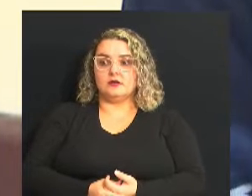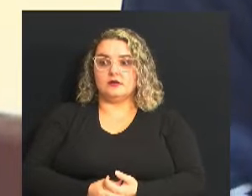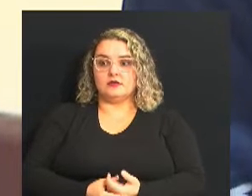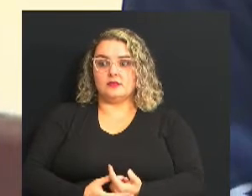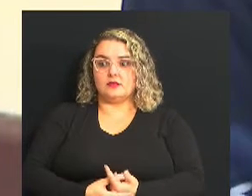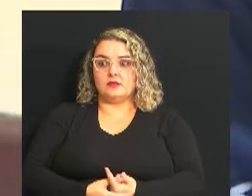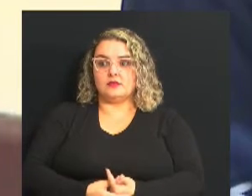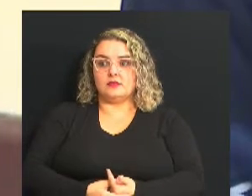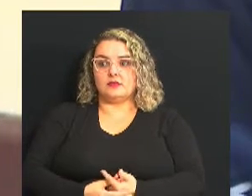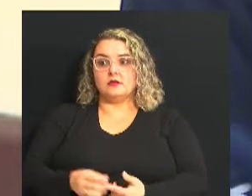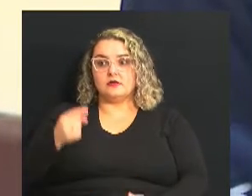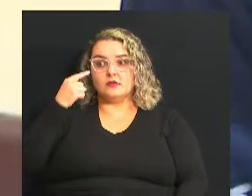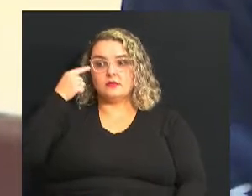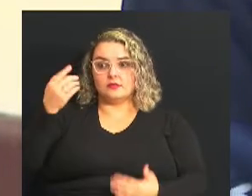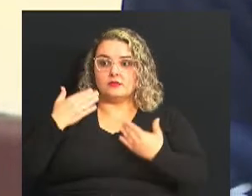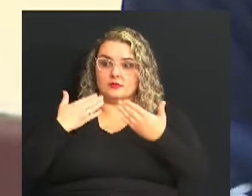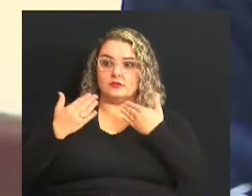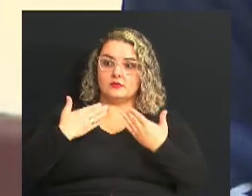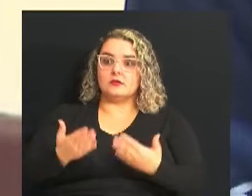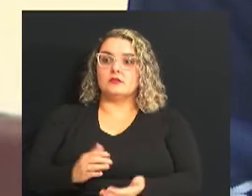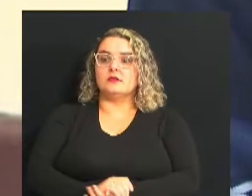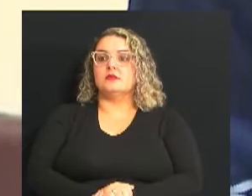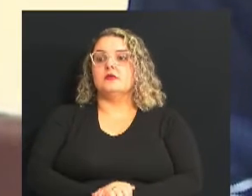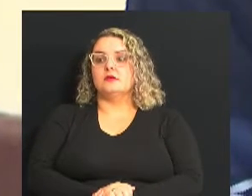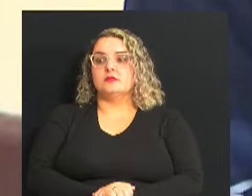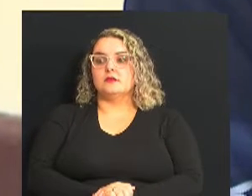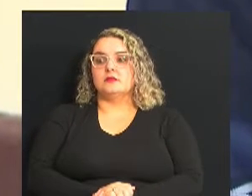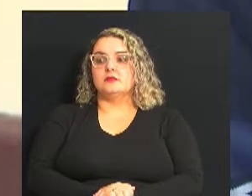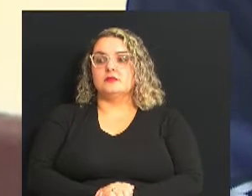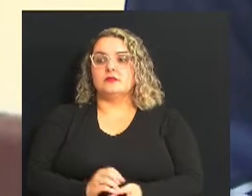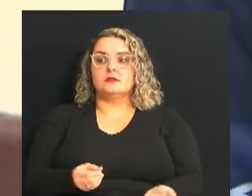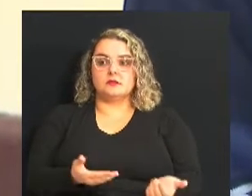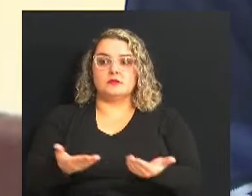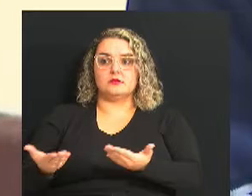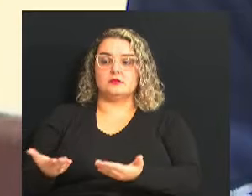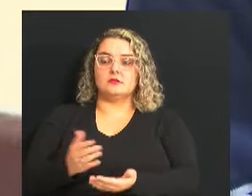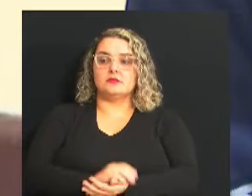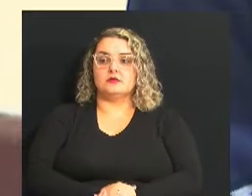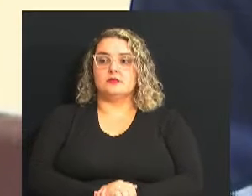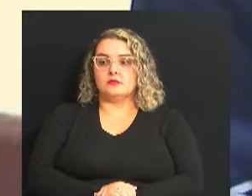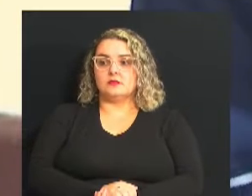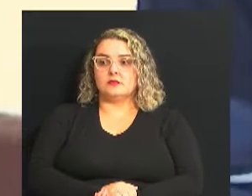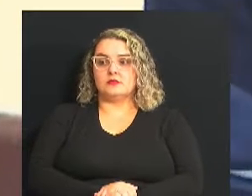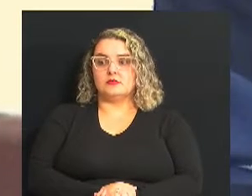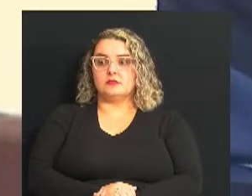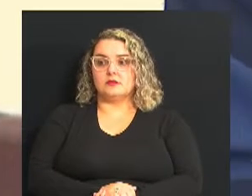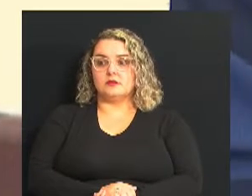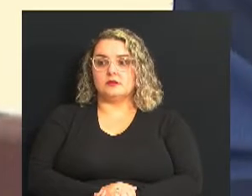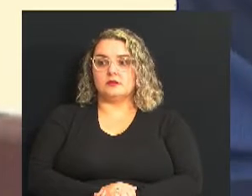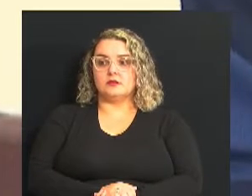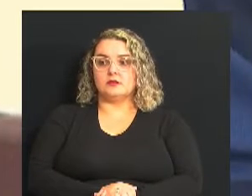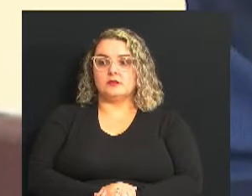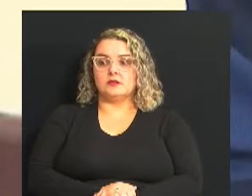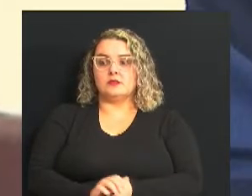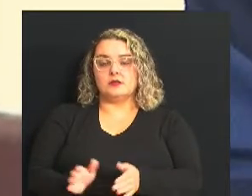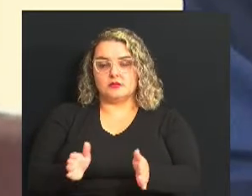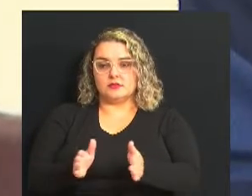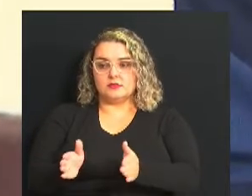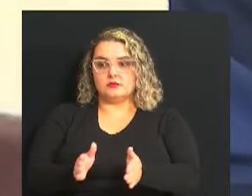a ideia aqui é fazer um bate-papo mesmo, apresentar o que nós estamos fazendo nesse último período aqui,